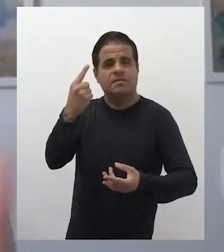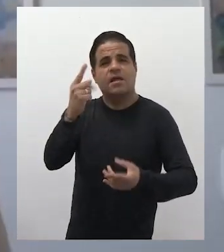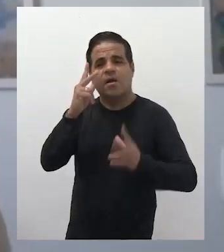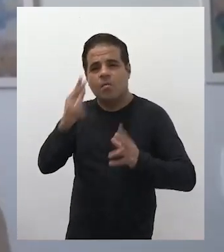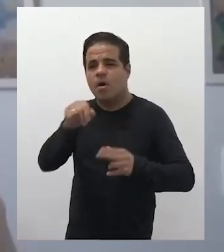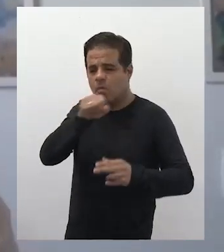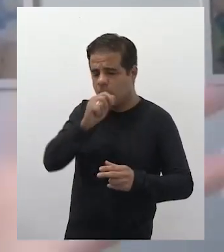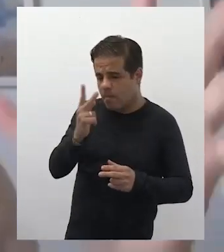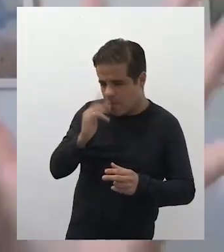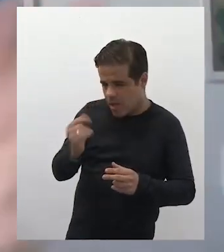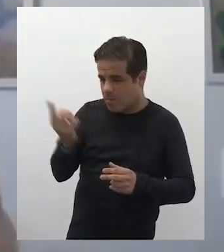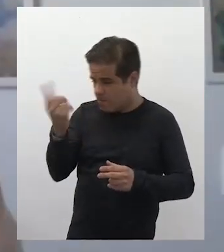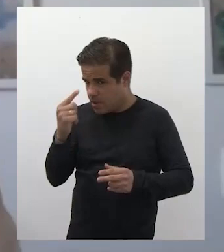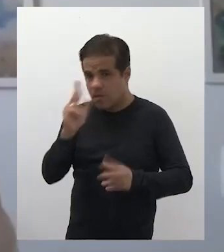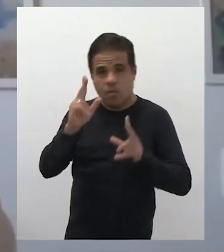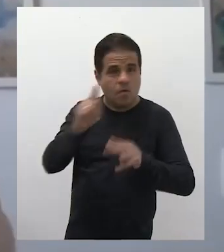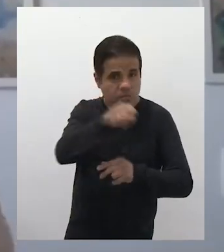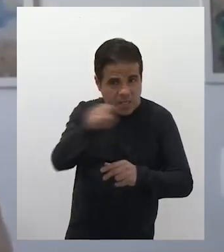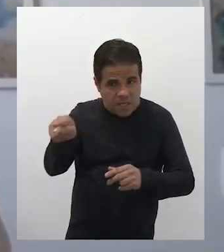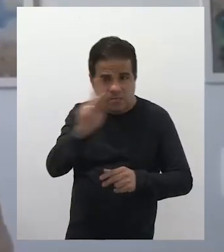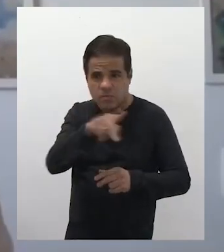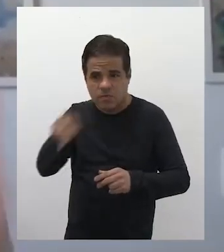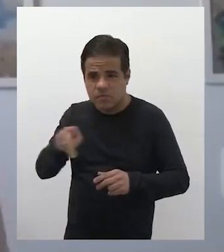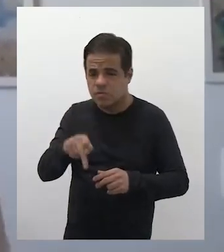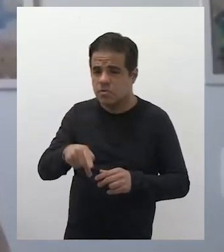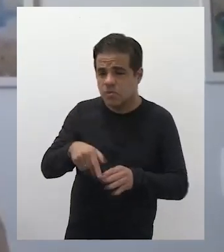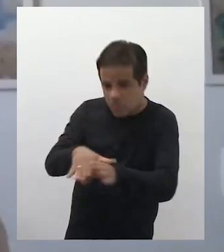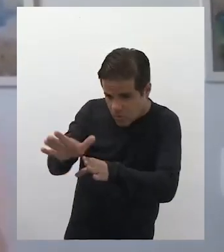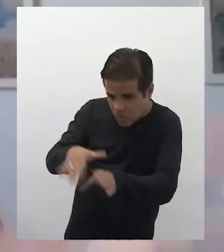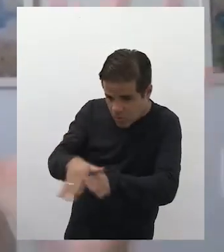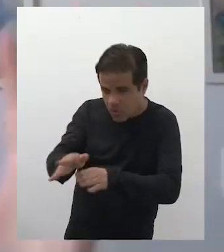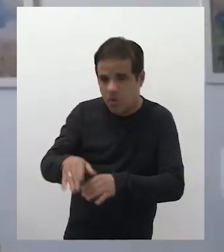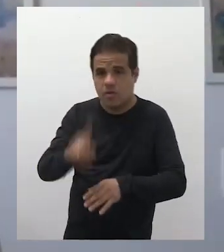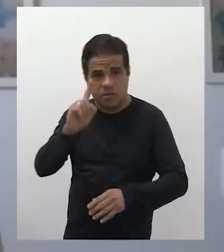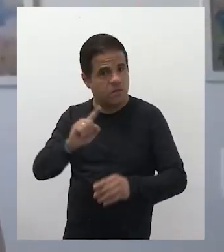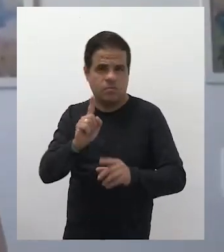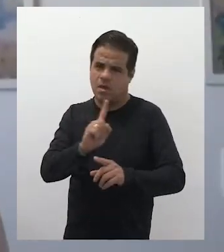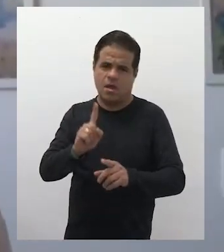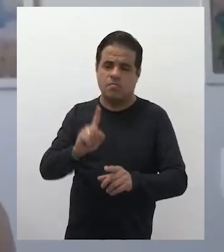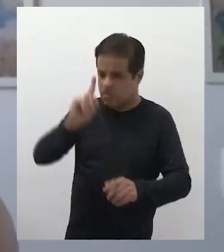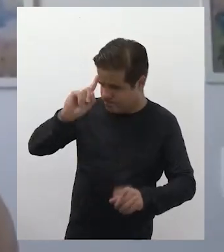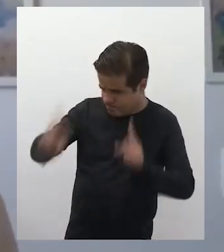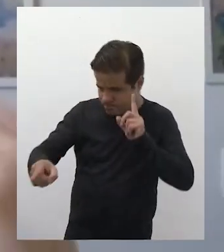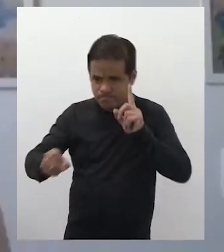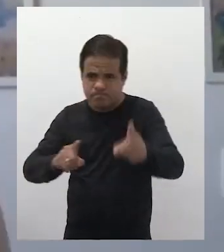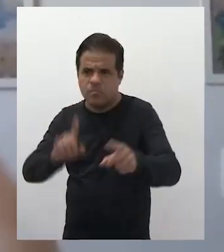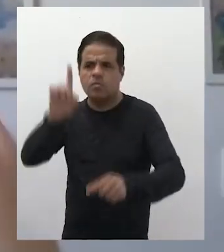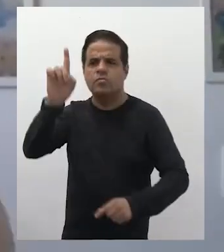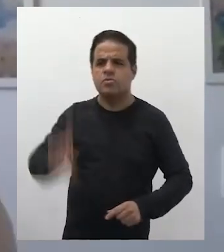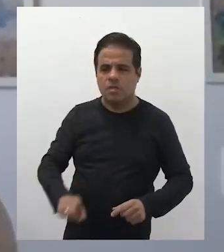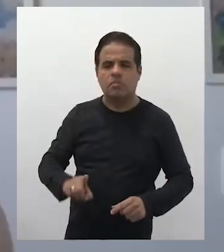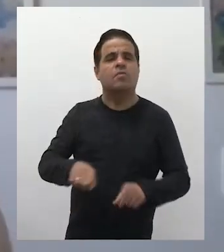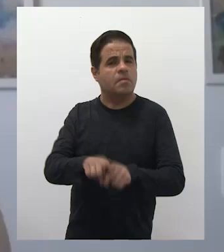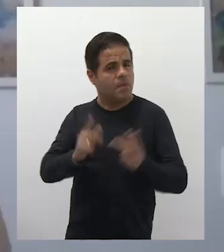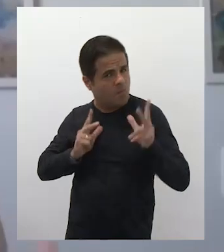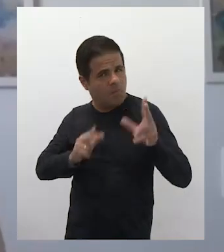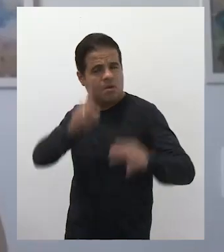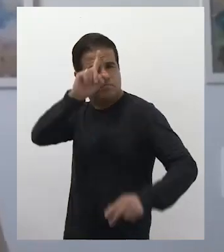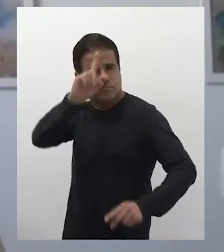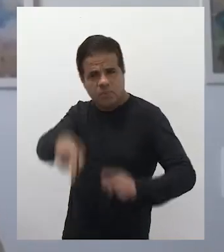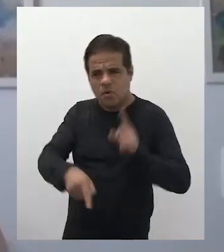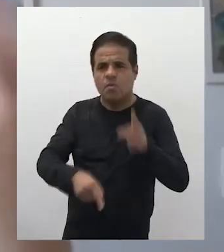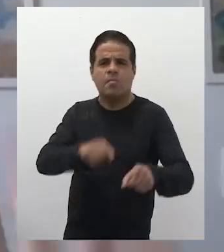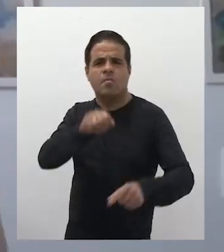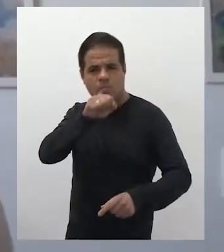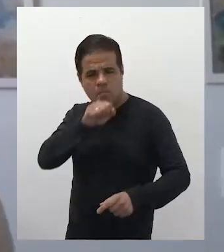a mãe e o pai, é como vocês, professores. Vocês não dão recomendação, dão ordens. O diretor dá uma ordem. A mãe